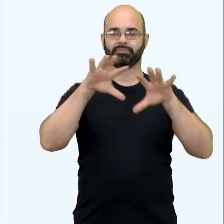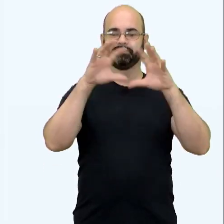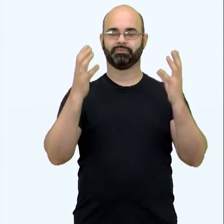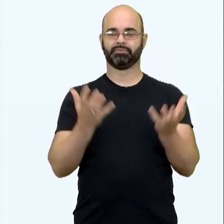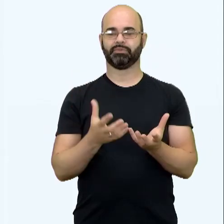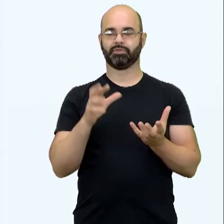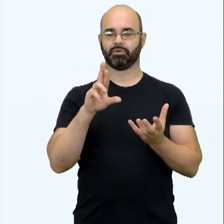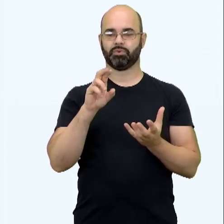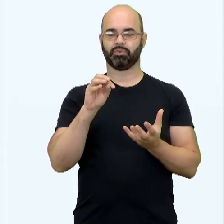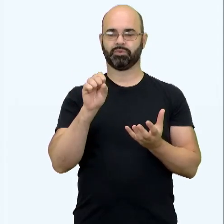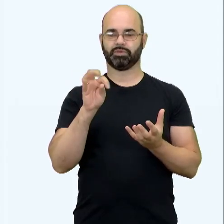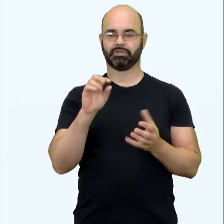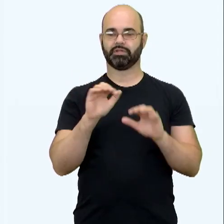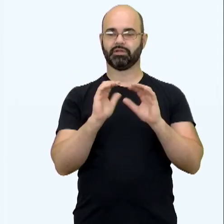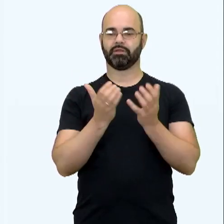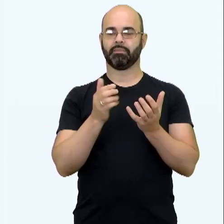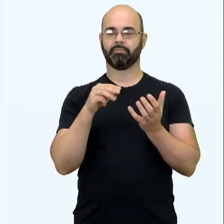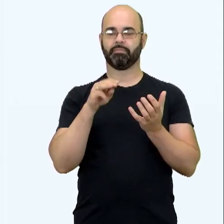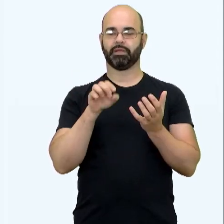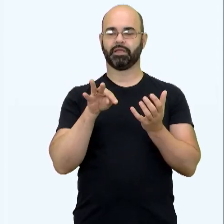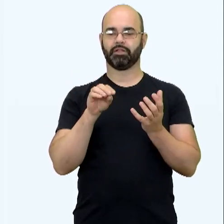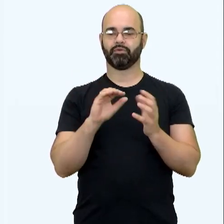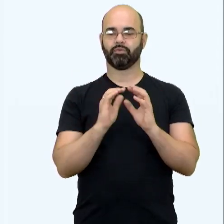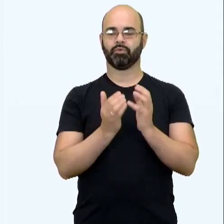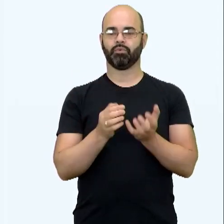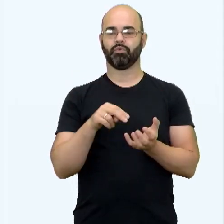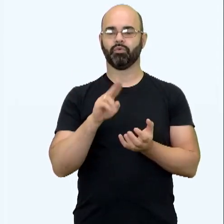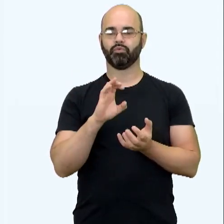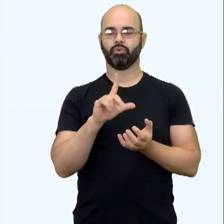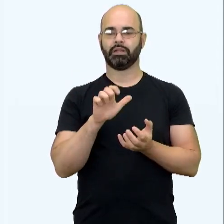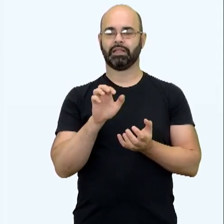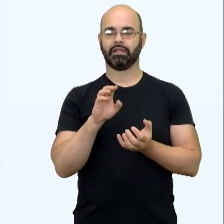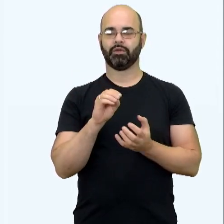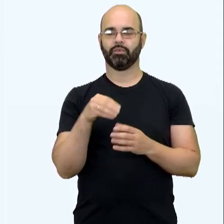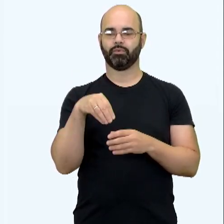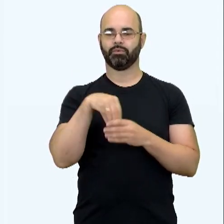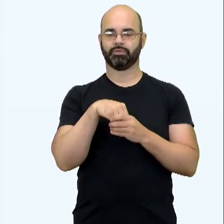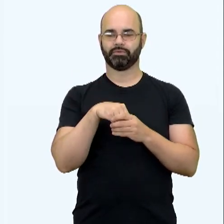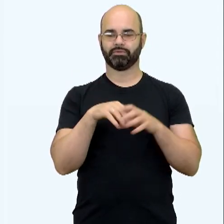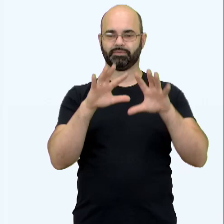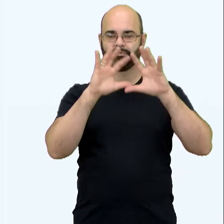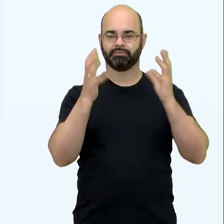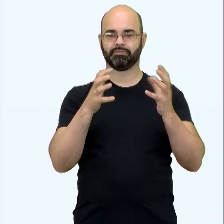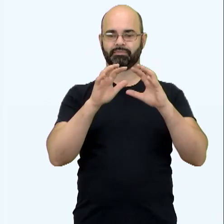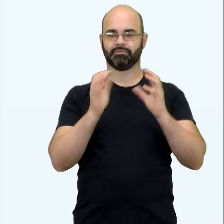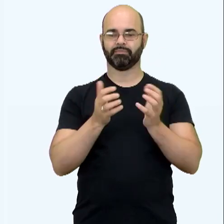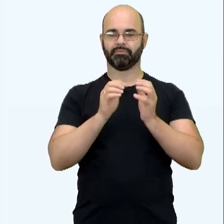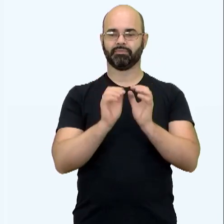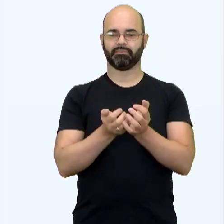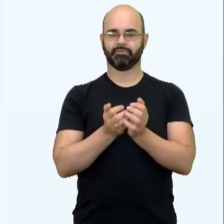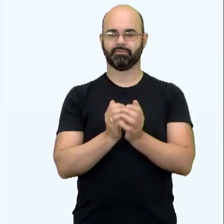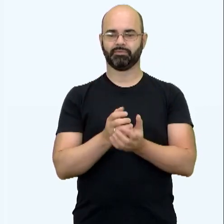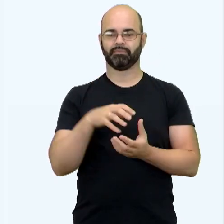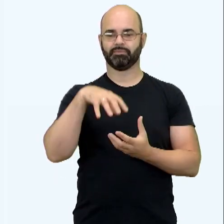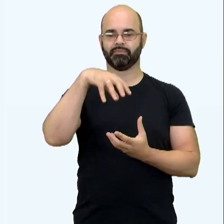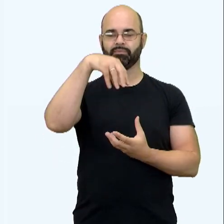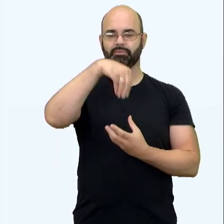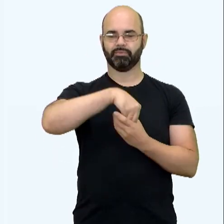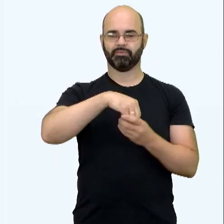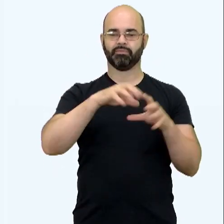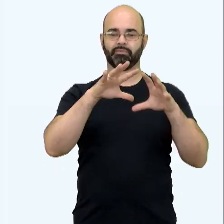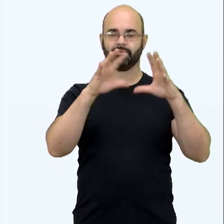o manto e o núcleo. Essas 3 camadas foram a composição do planeta Terra e possuem